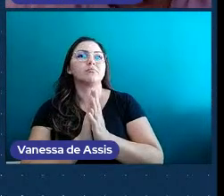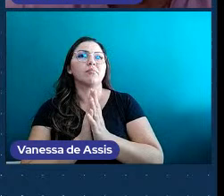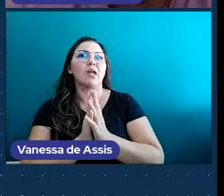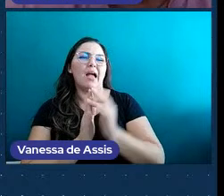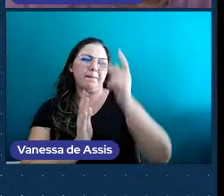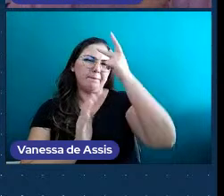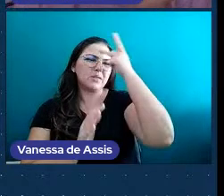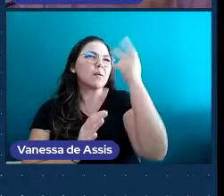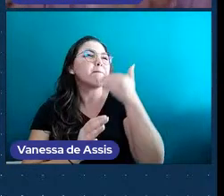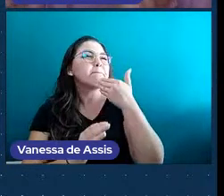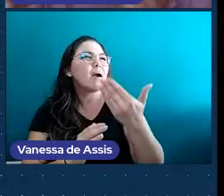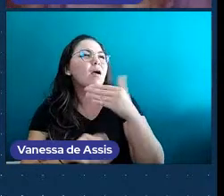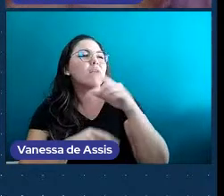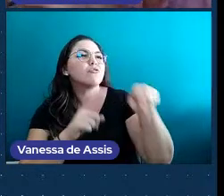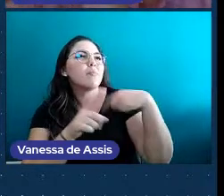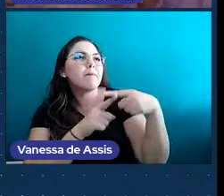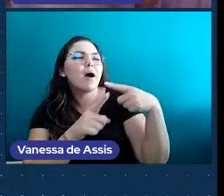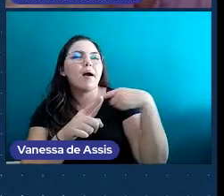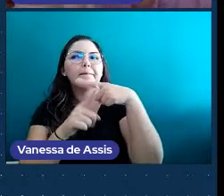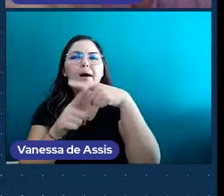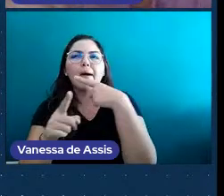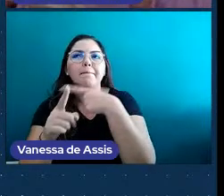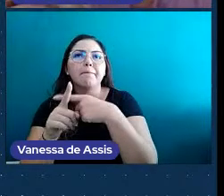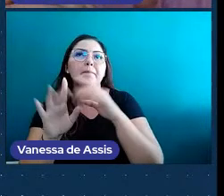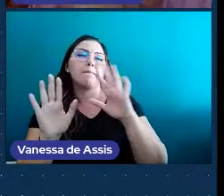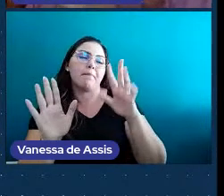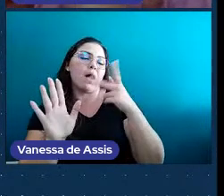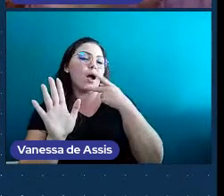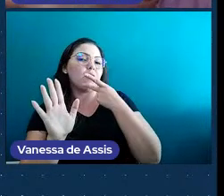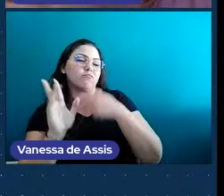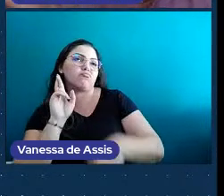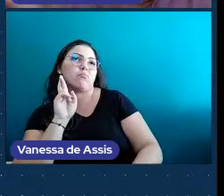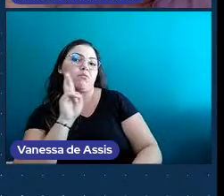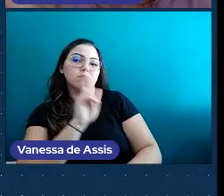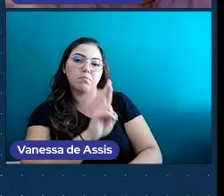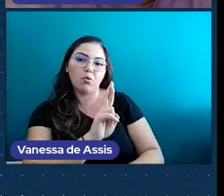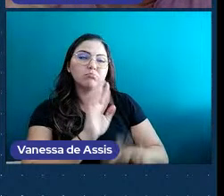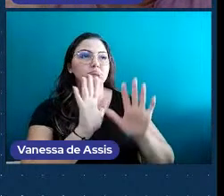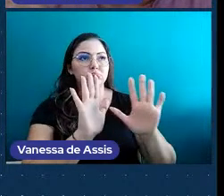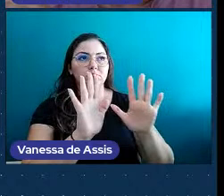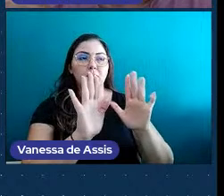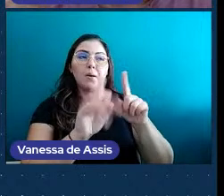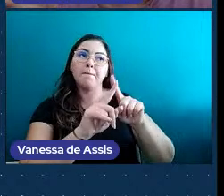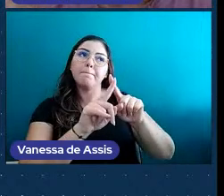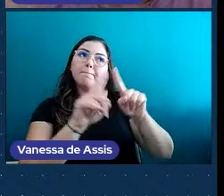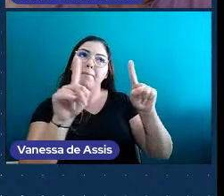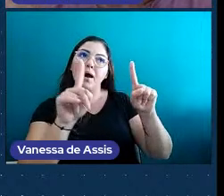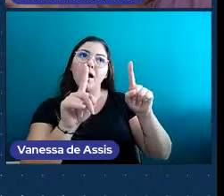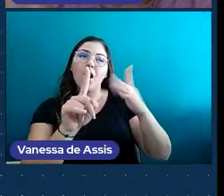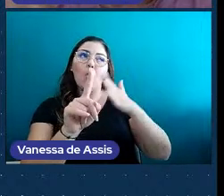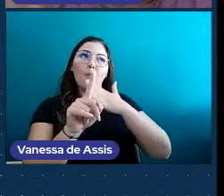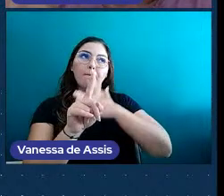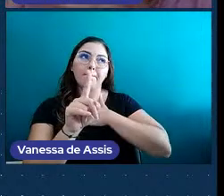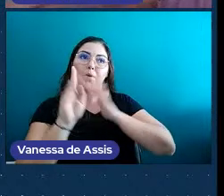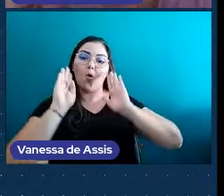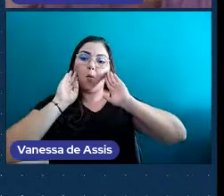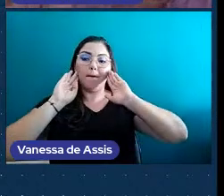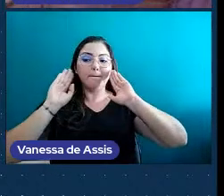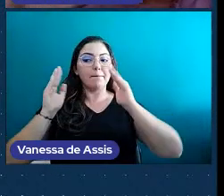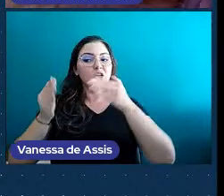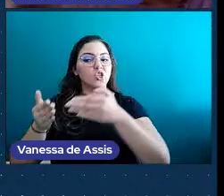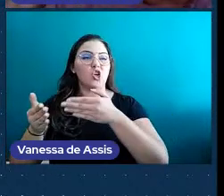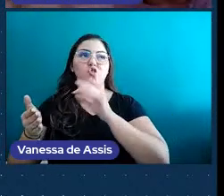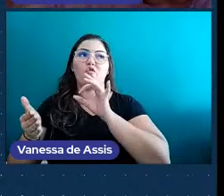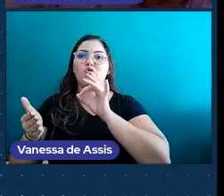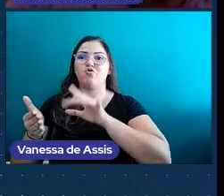lhe cobrando, você não tinha, a priori, um compromisso com o leitor, porque você não